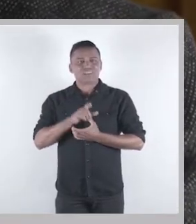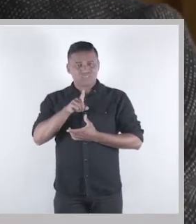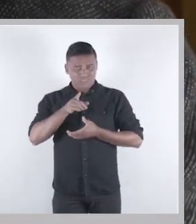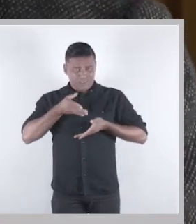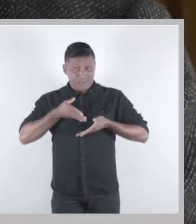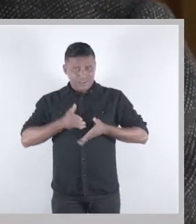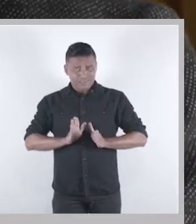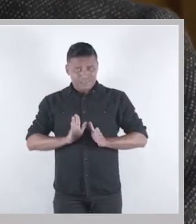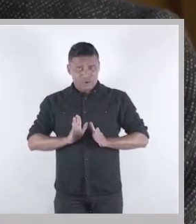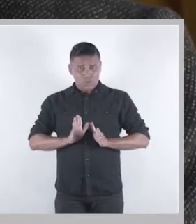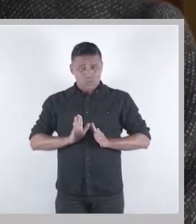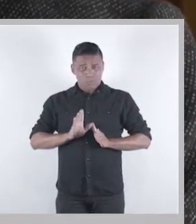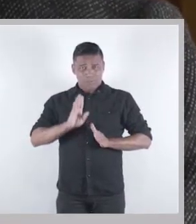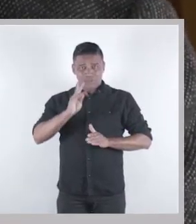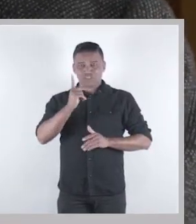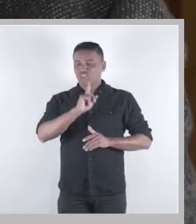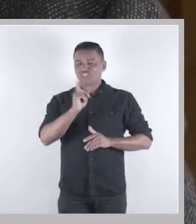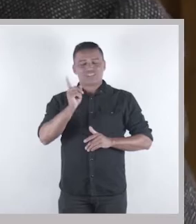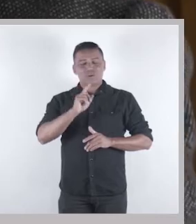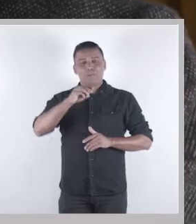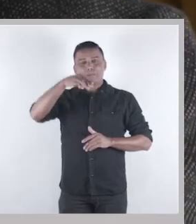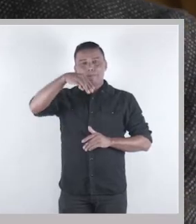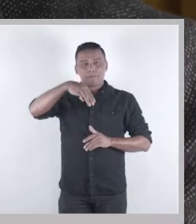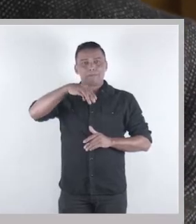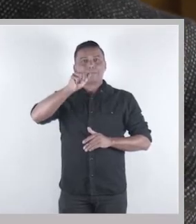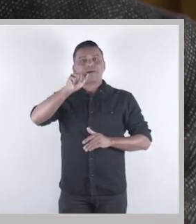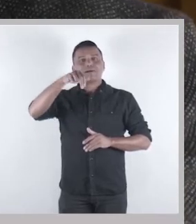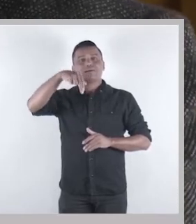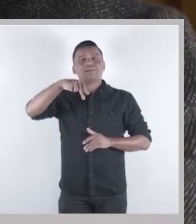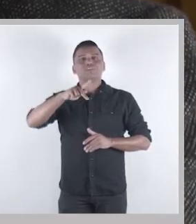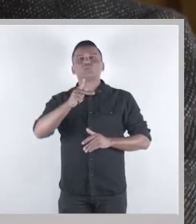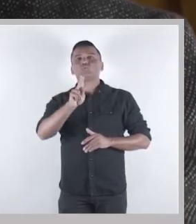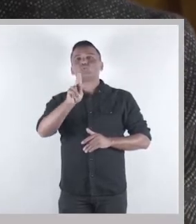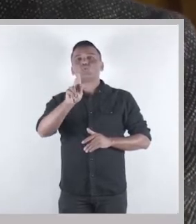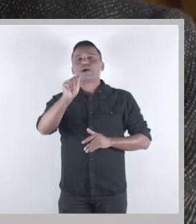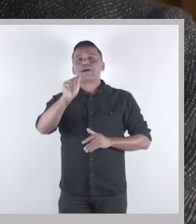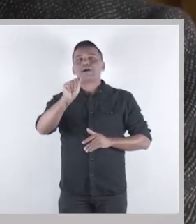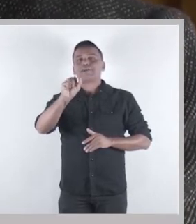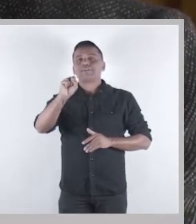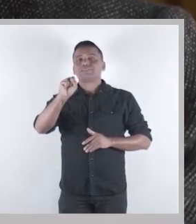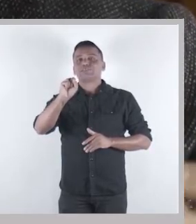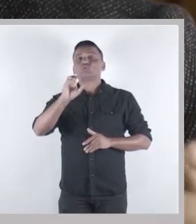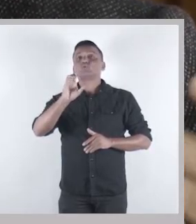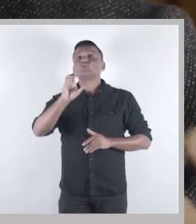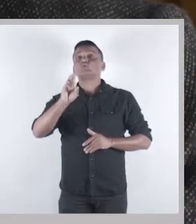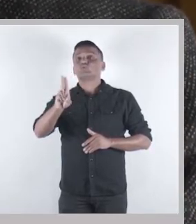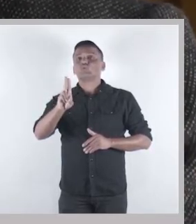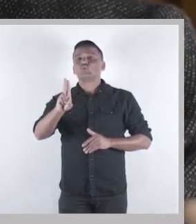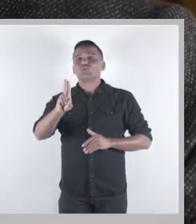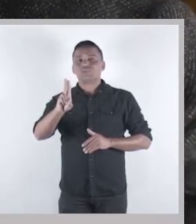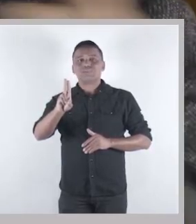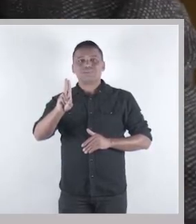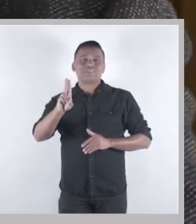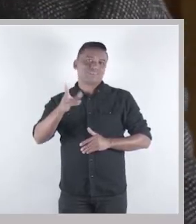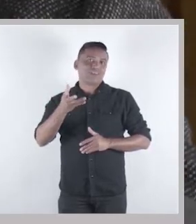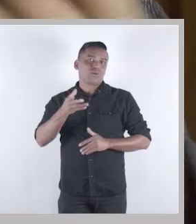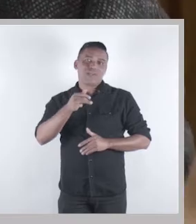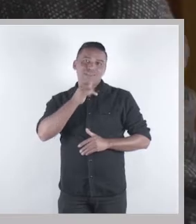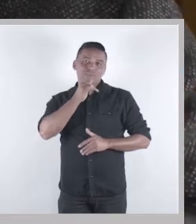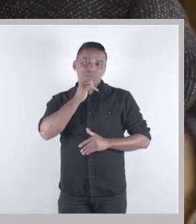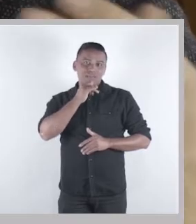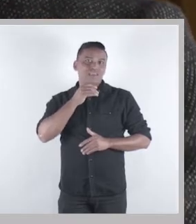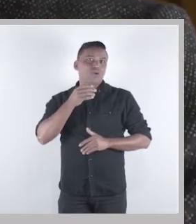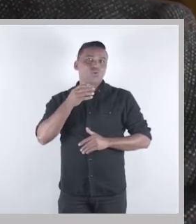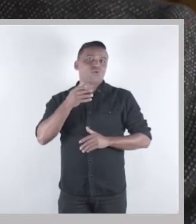Manhuaçu morei em Juiz de Fora eu brinco eu sou muito Provence ONU provinciano porque muitos amigos não poetas foram